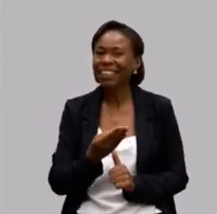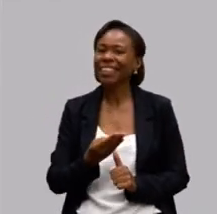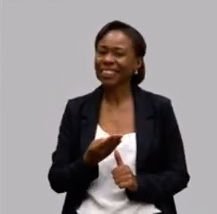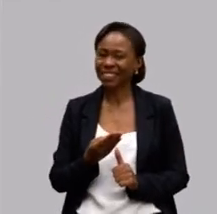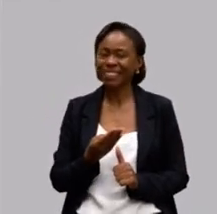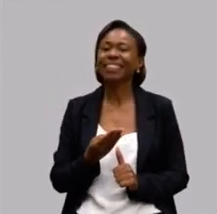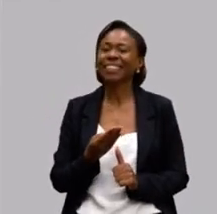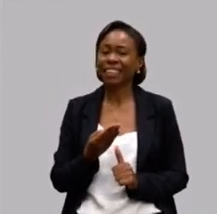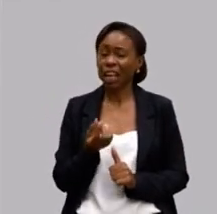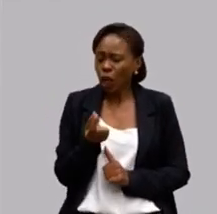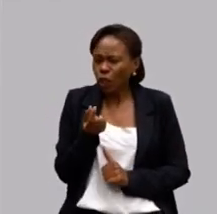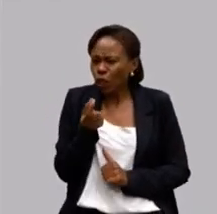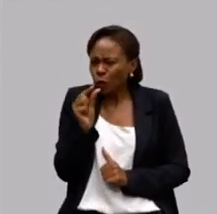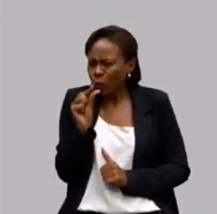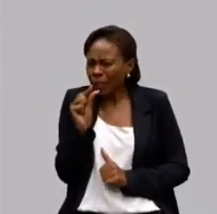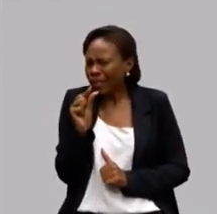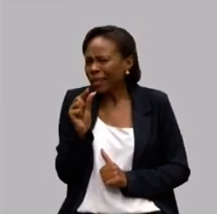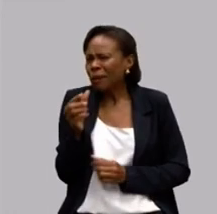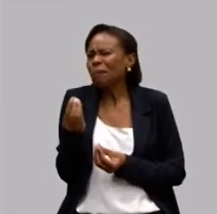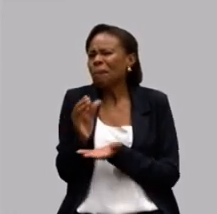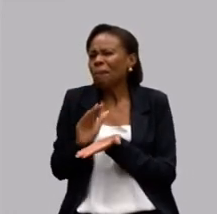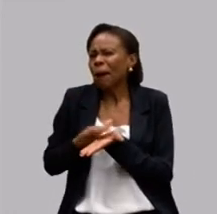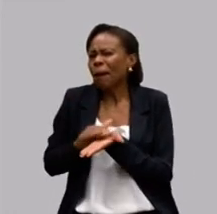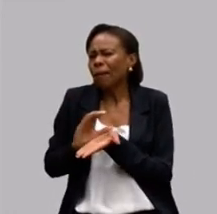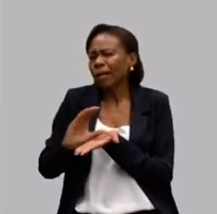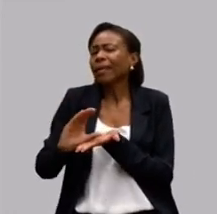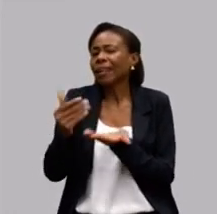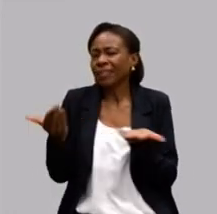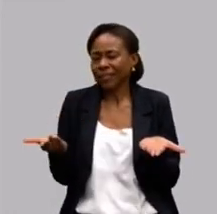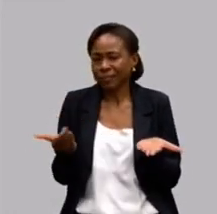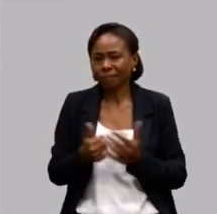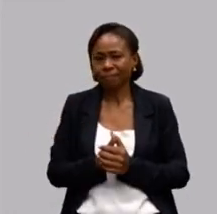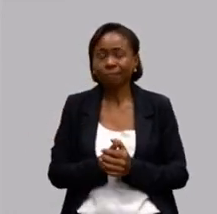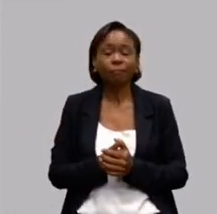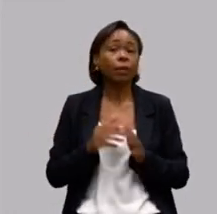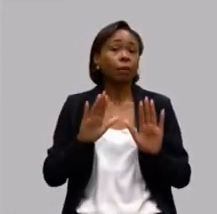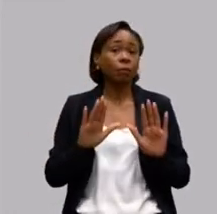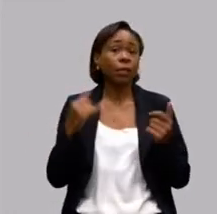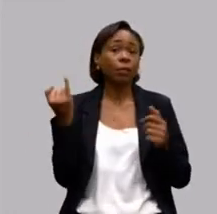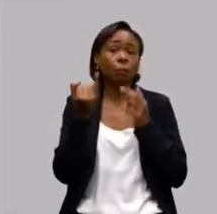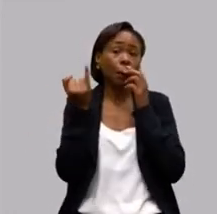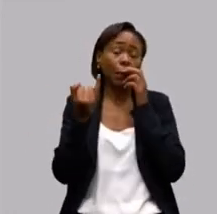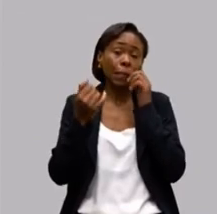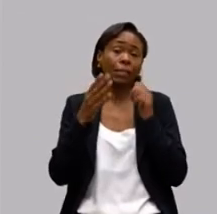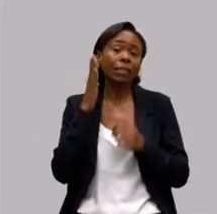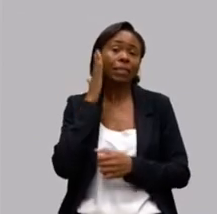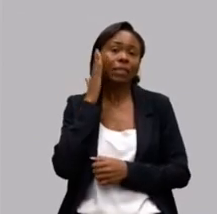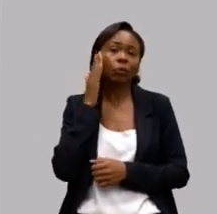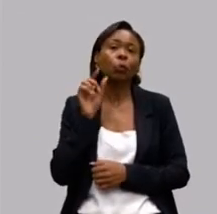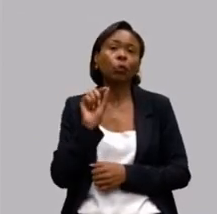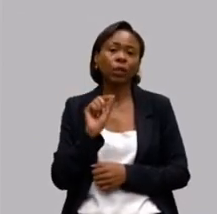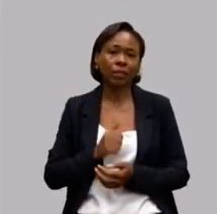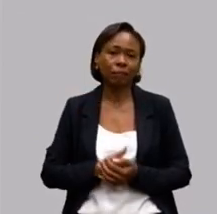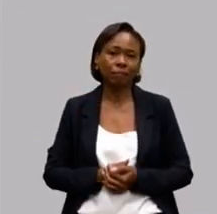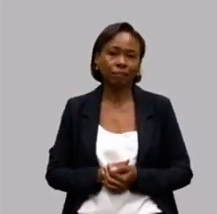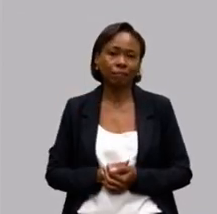Né? Bom, mas o que é essencial a gente reconhecer aqui é que isso